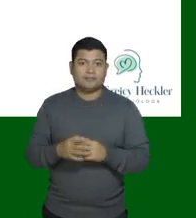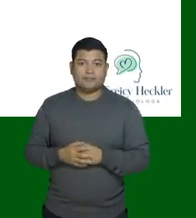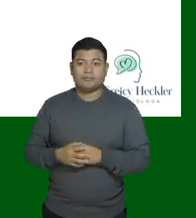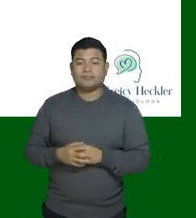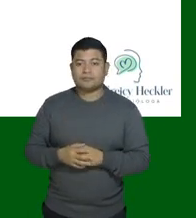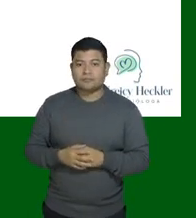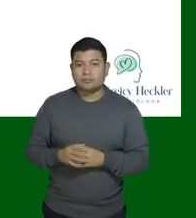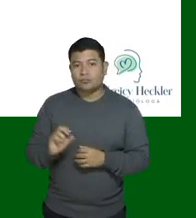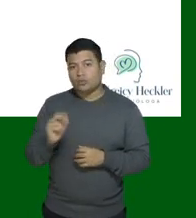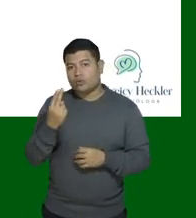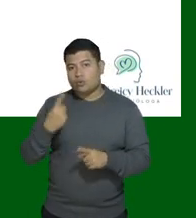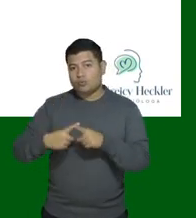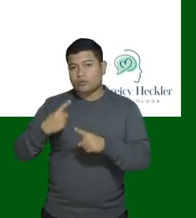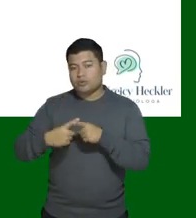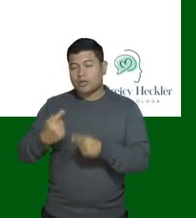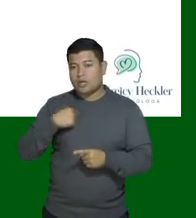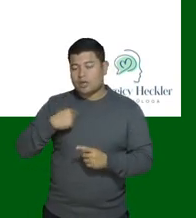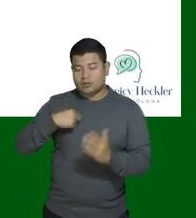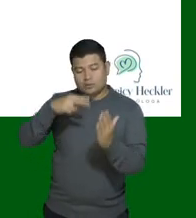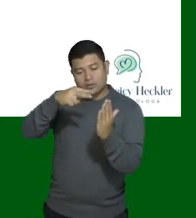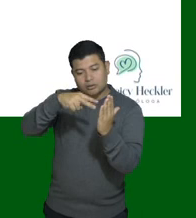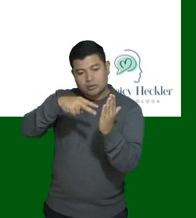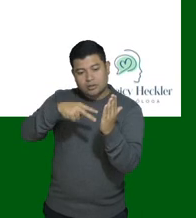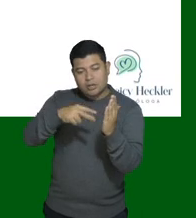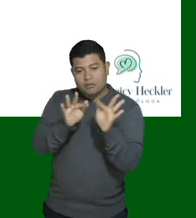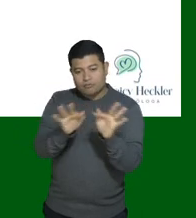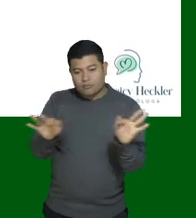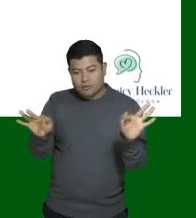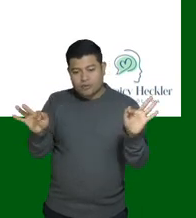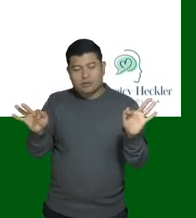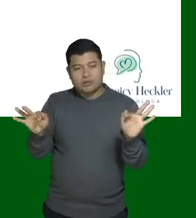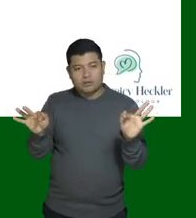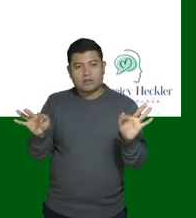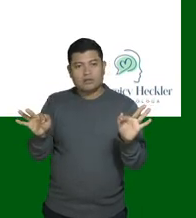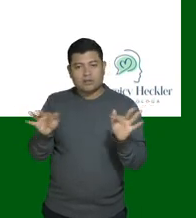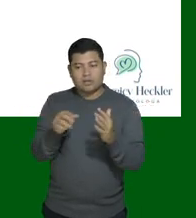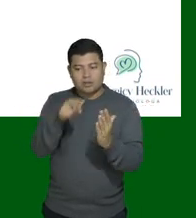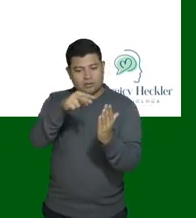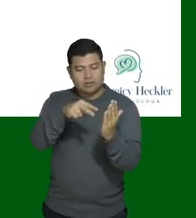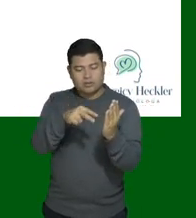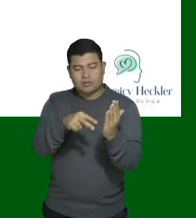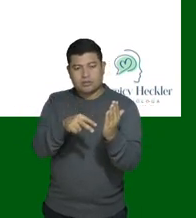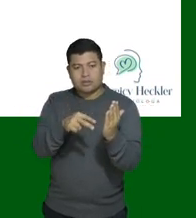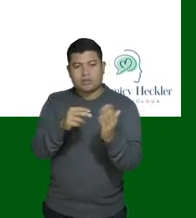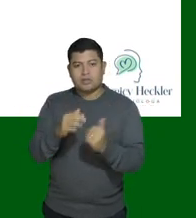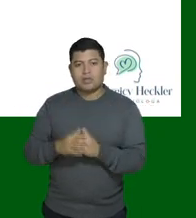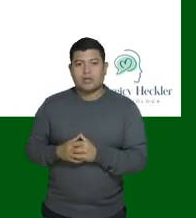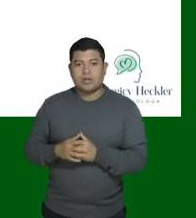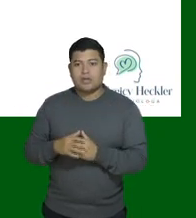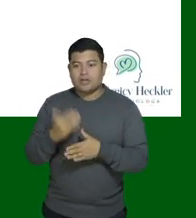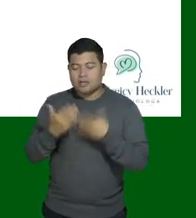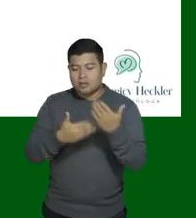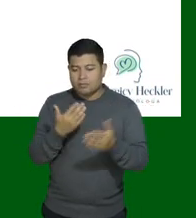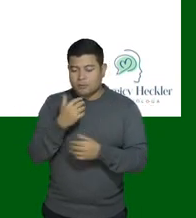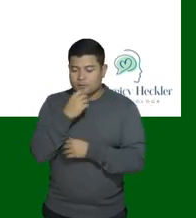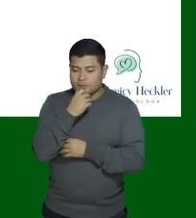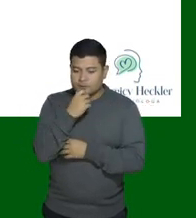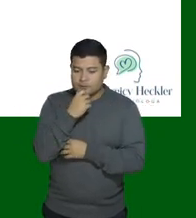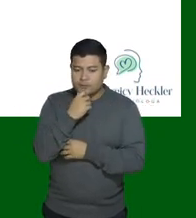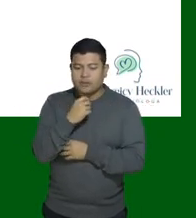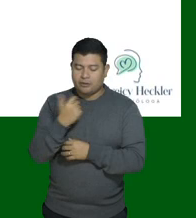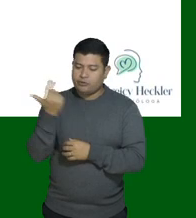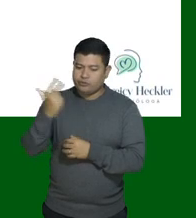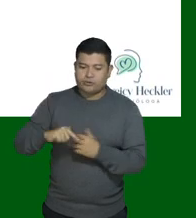eu faço uma leitura de uma frase, eu li, e aí? Peraí, deixa eu ler de